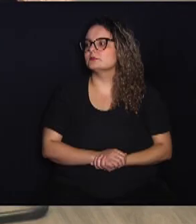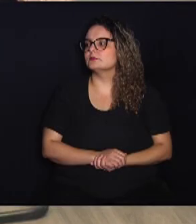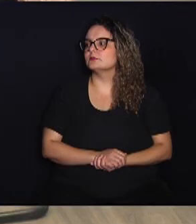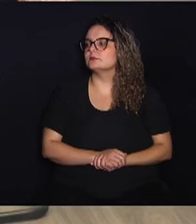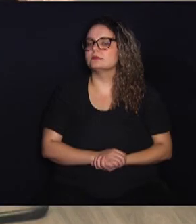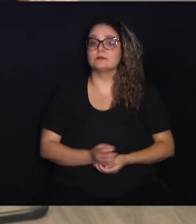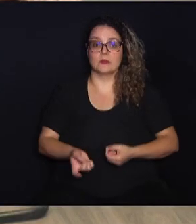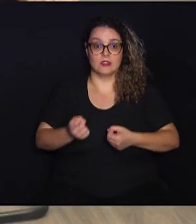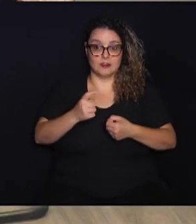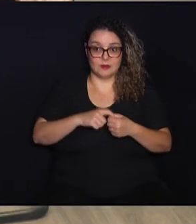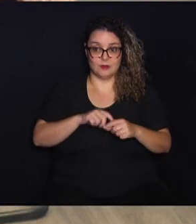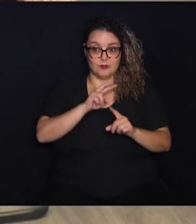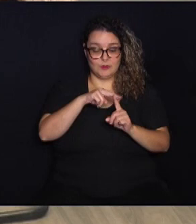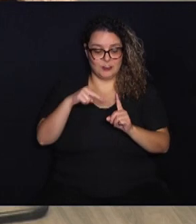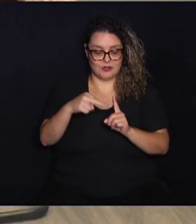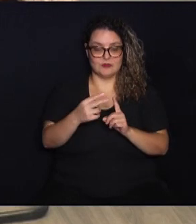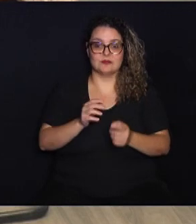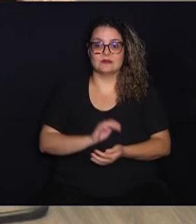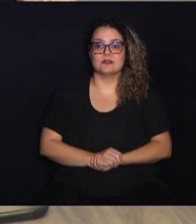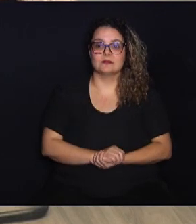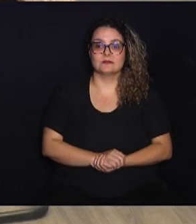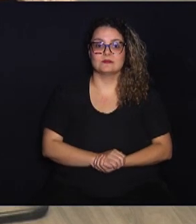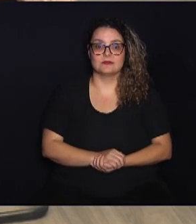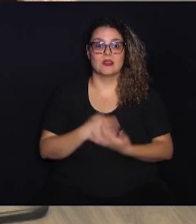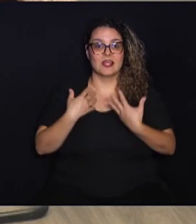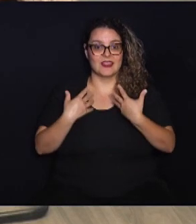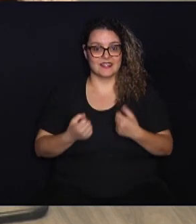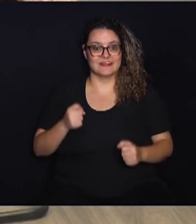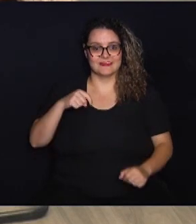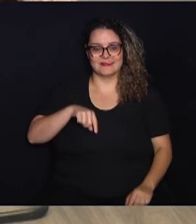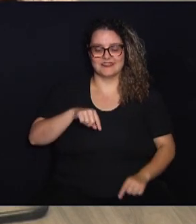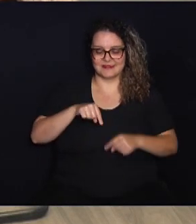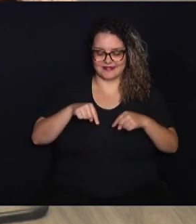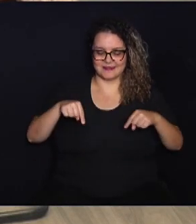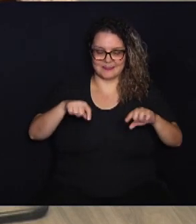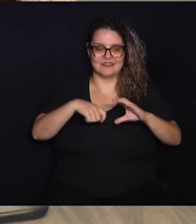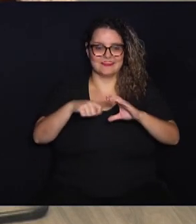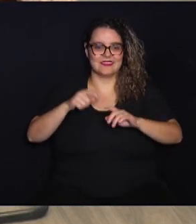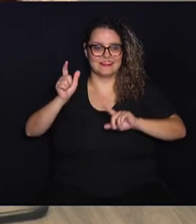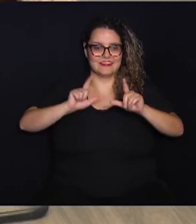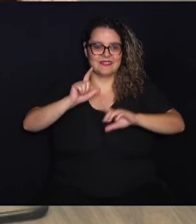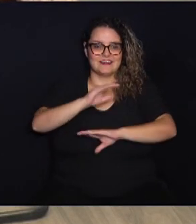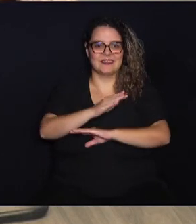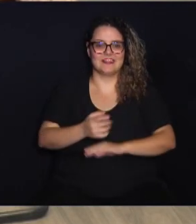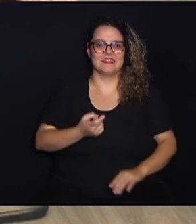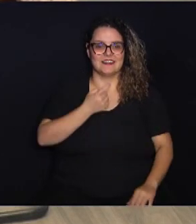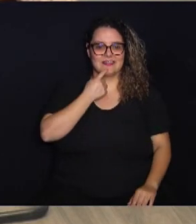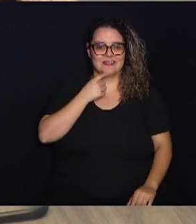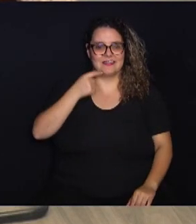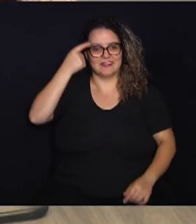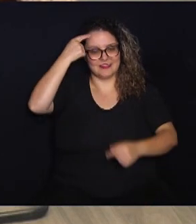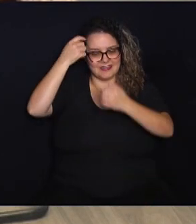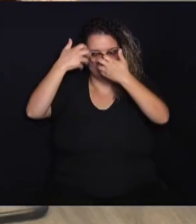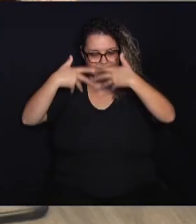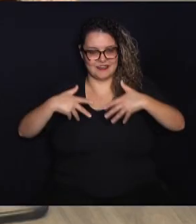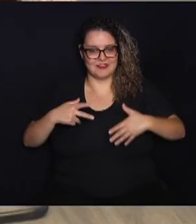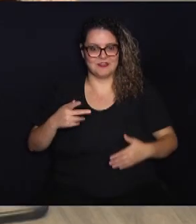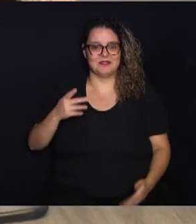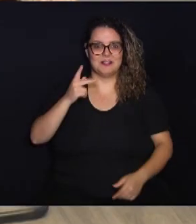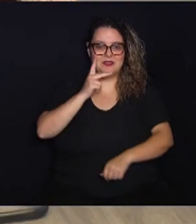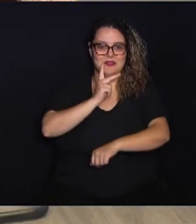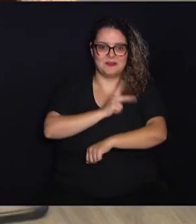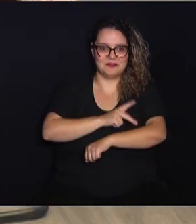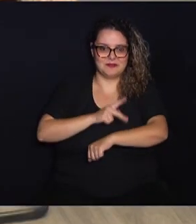Estamos de volta com o nosso Ponto de Vista, recebendo aqui nos estúdios da TV Câmara Campinas a neuropsicopedagoga